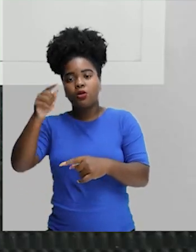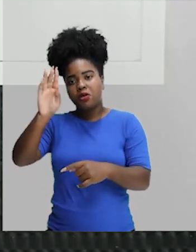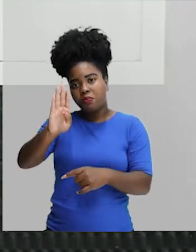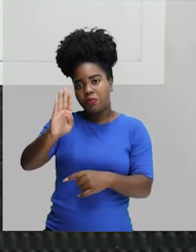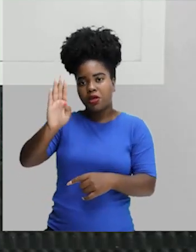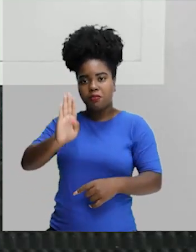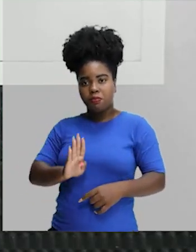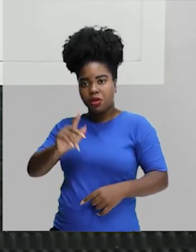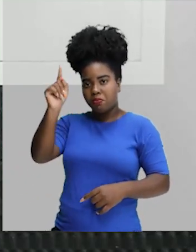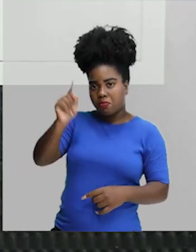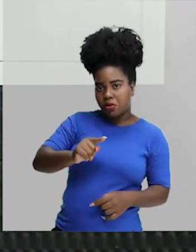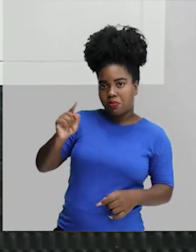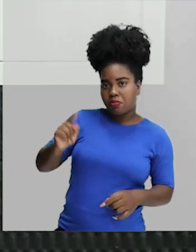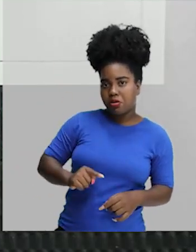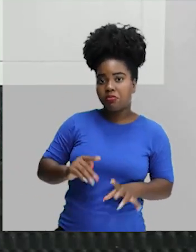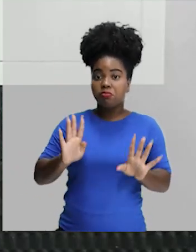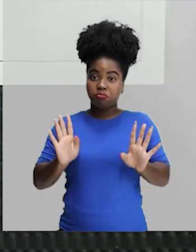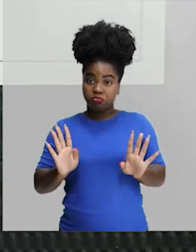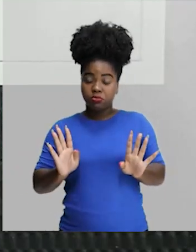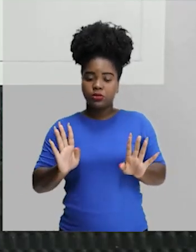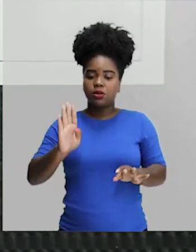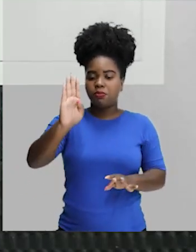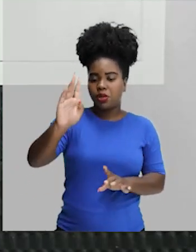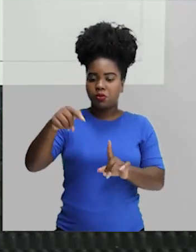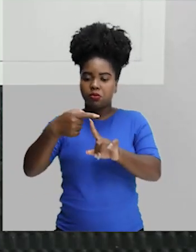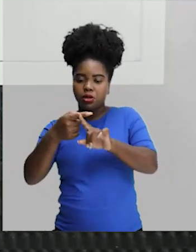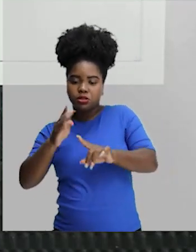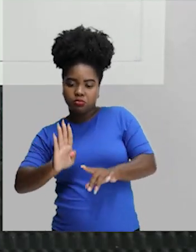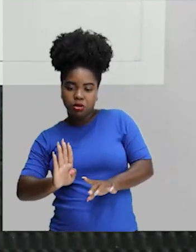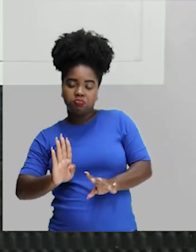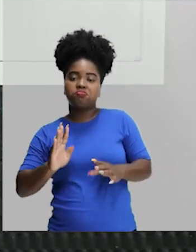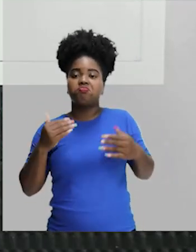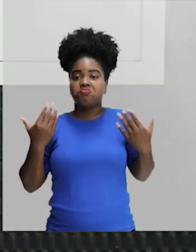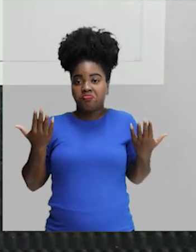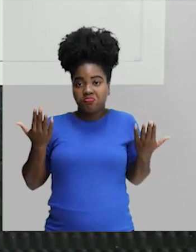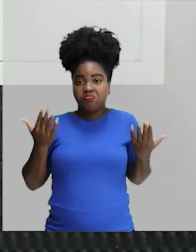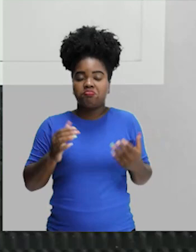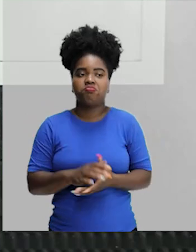B. Então, eu vou ter menos 2A,